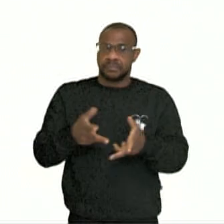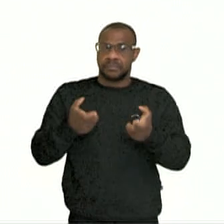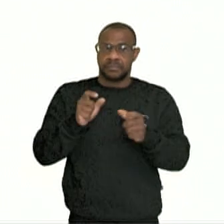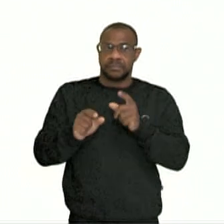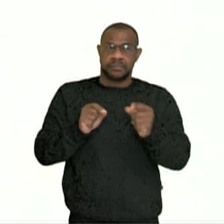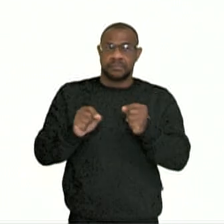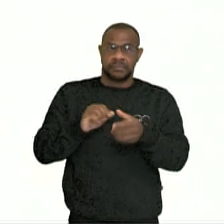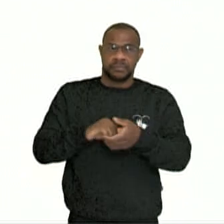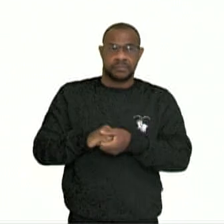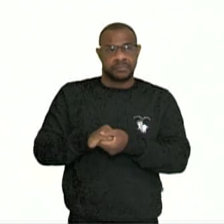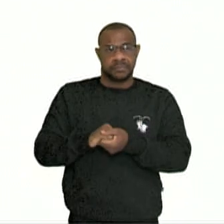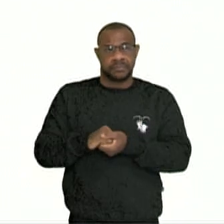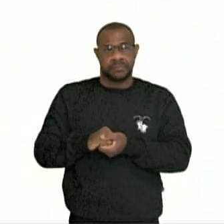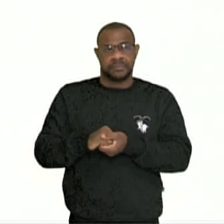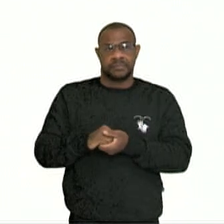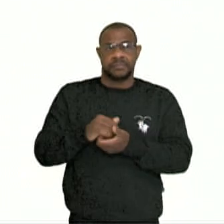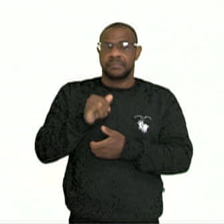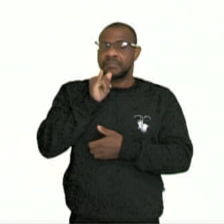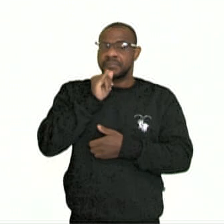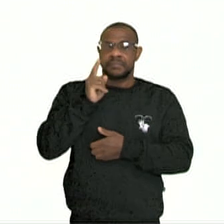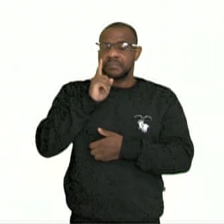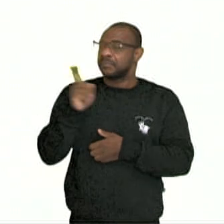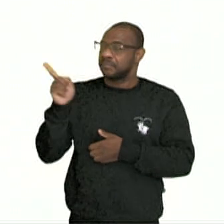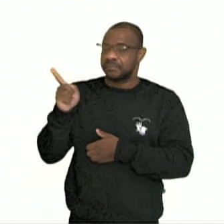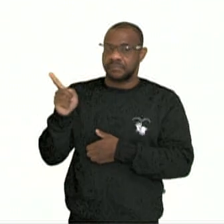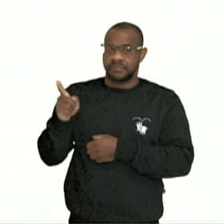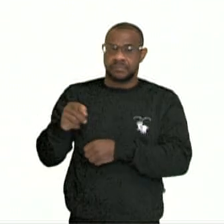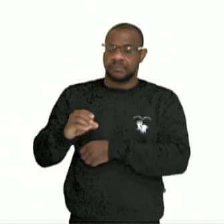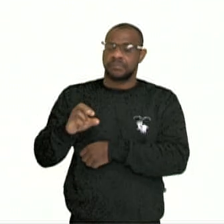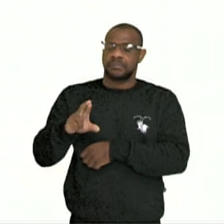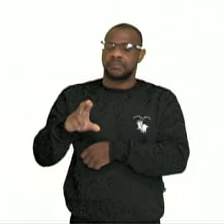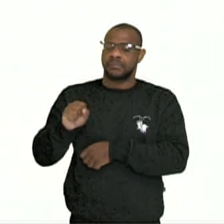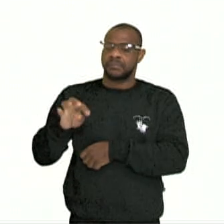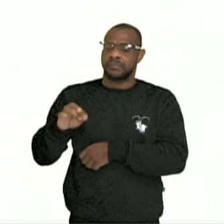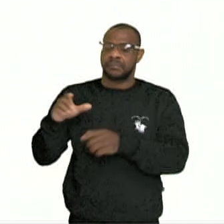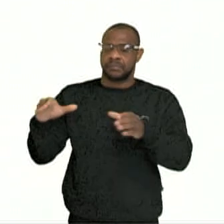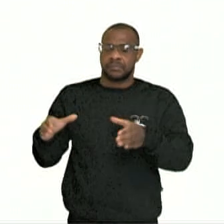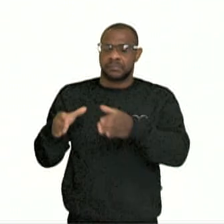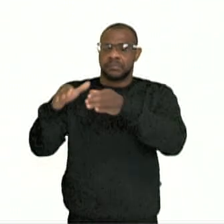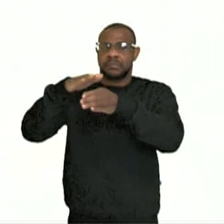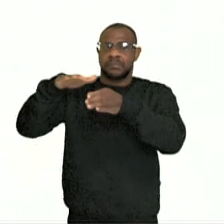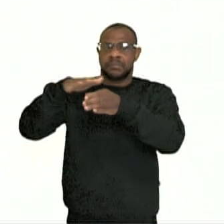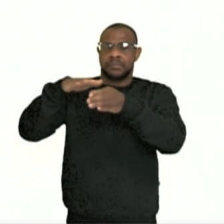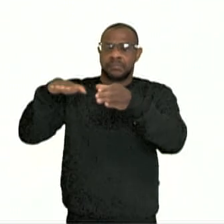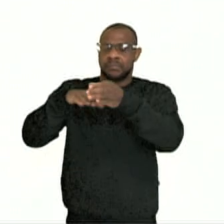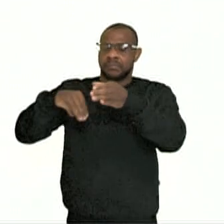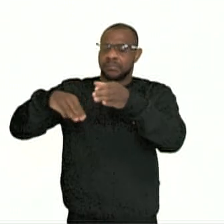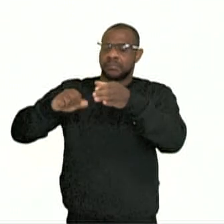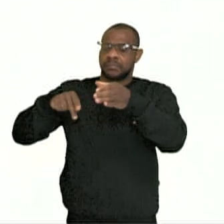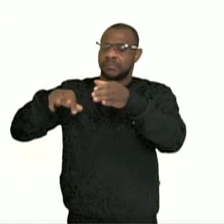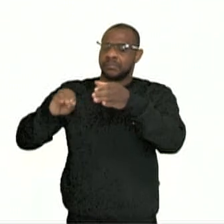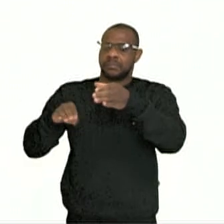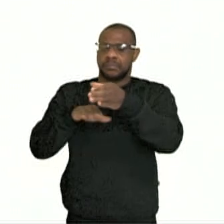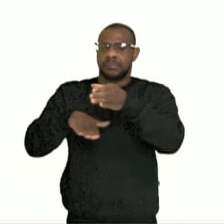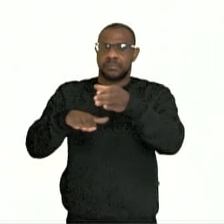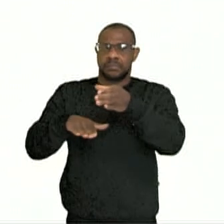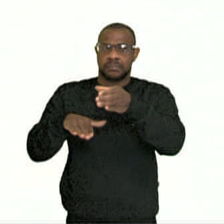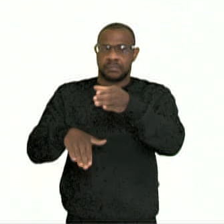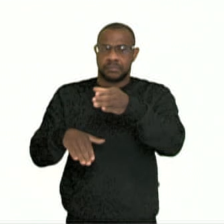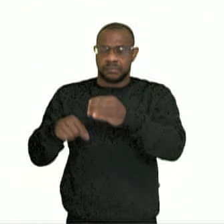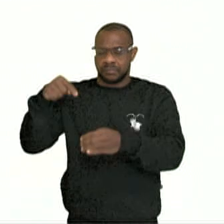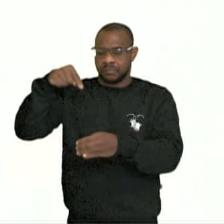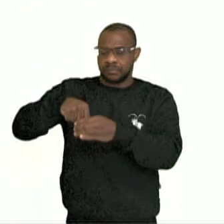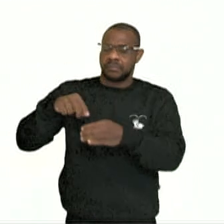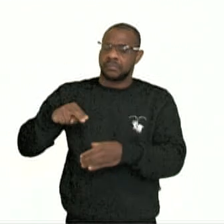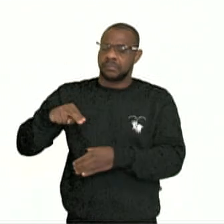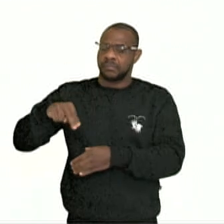percebemos a crosta, que é a mais superficial, e daí nós temos o manto superior e inferior e o núcleo externo